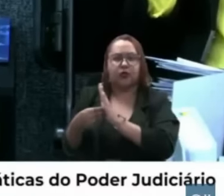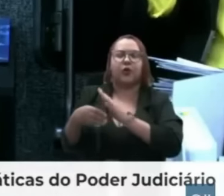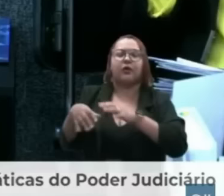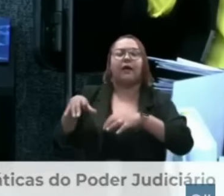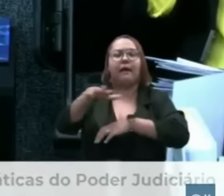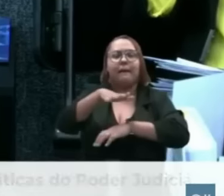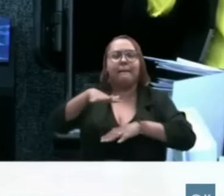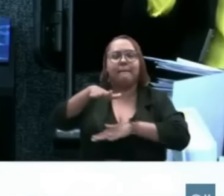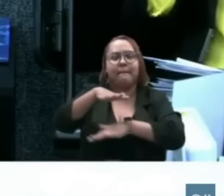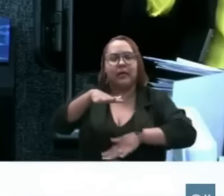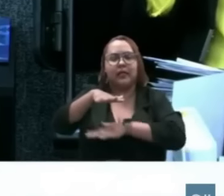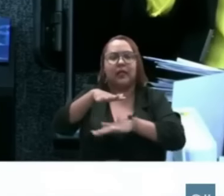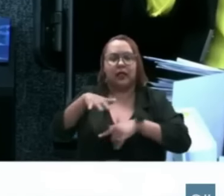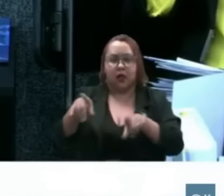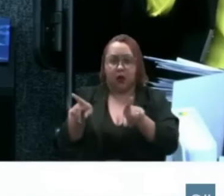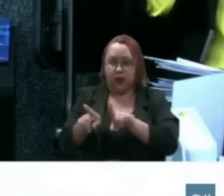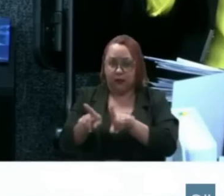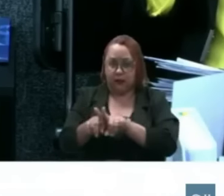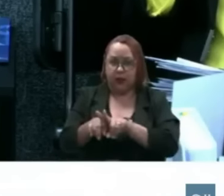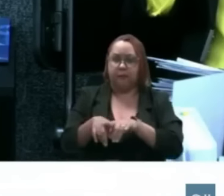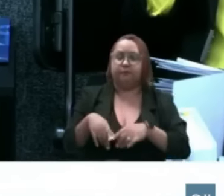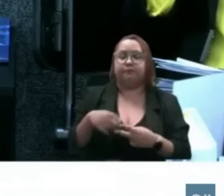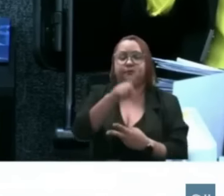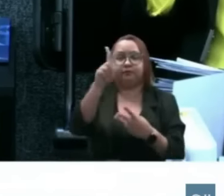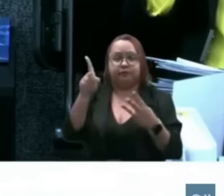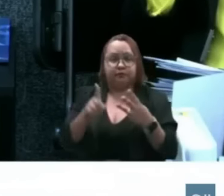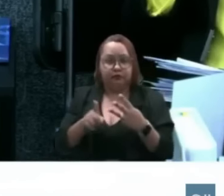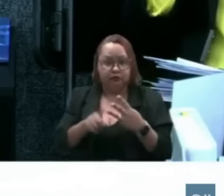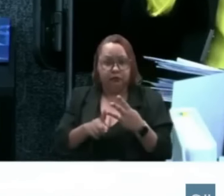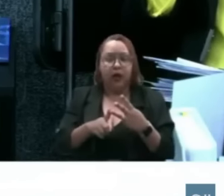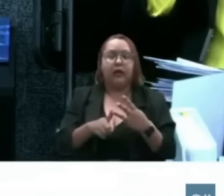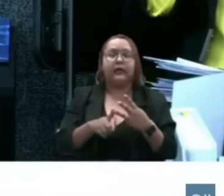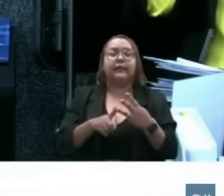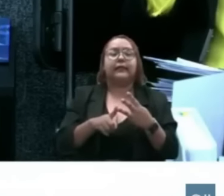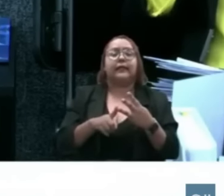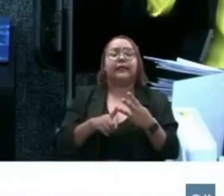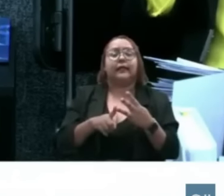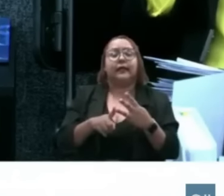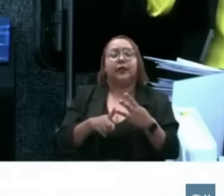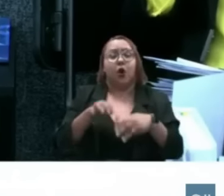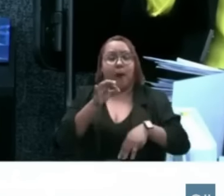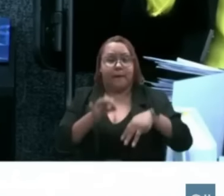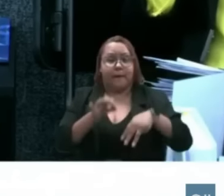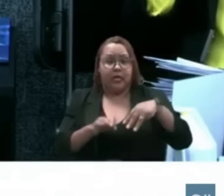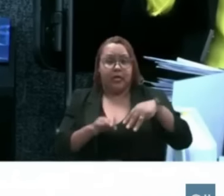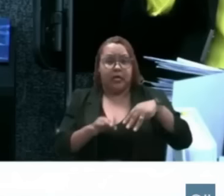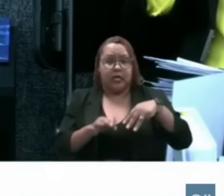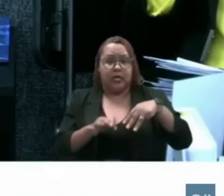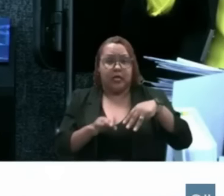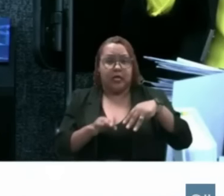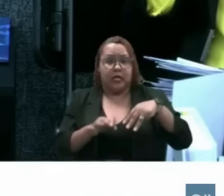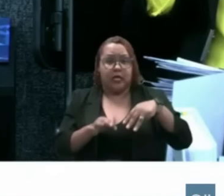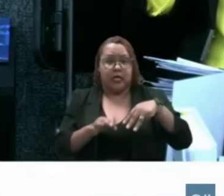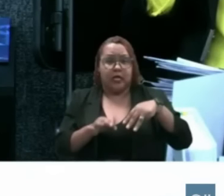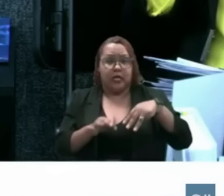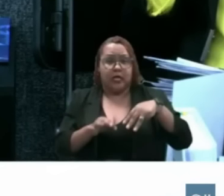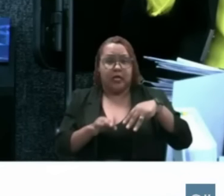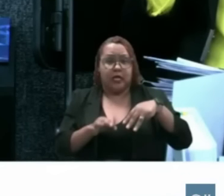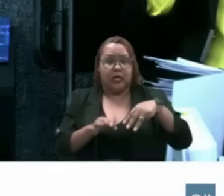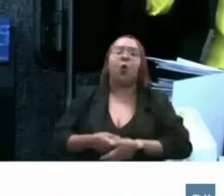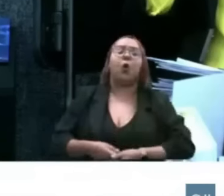Pantanal em terceiro lugar o Ministro Flávio Dino determinou descontingenciamento do